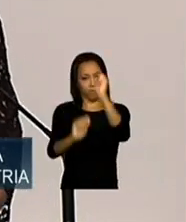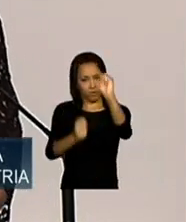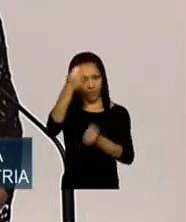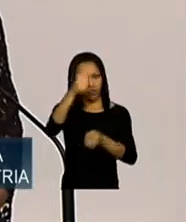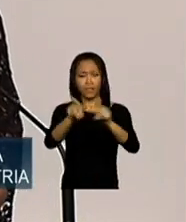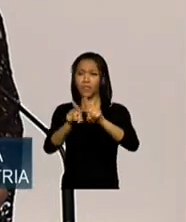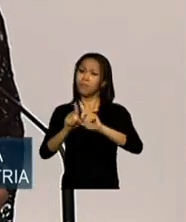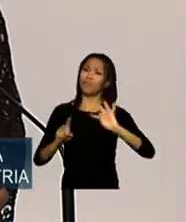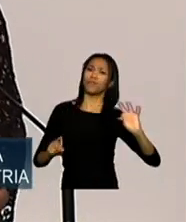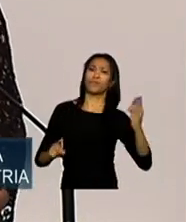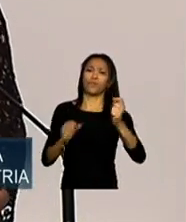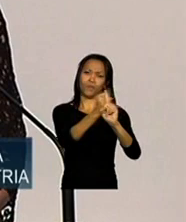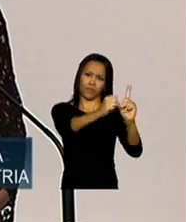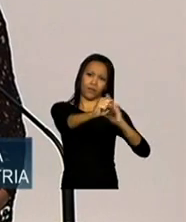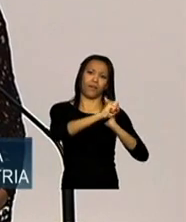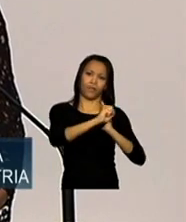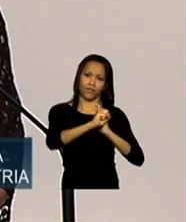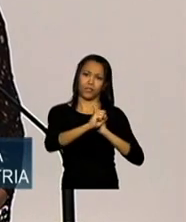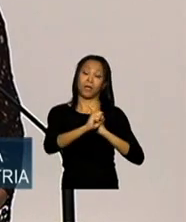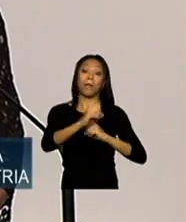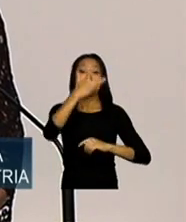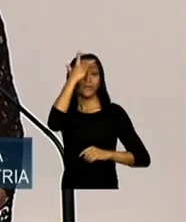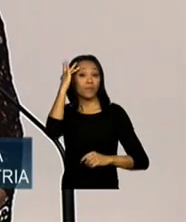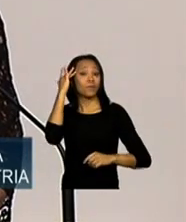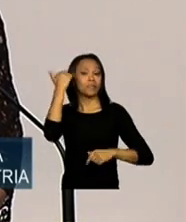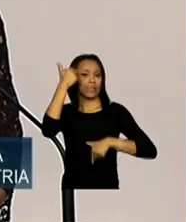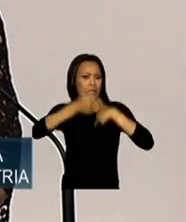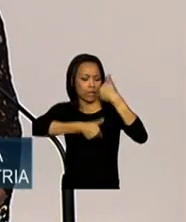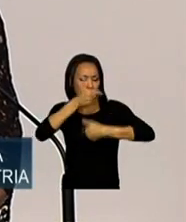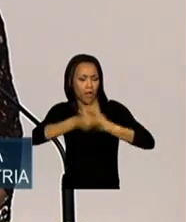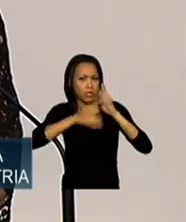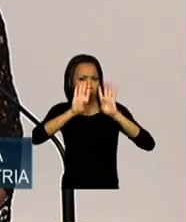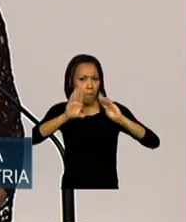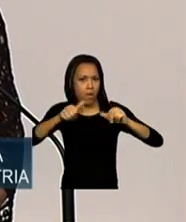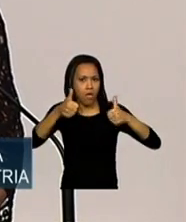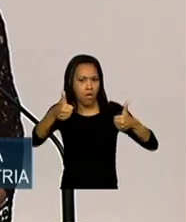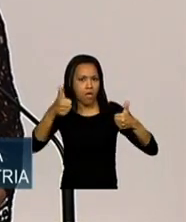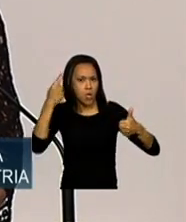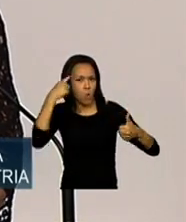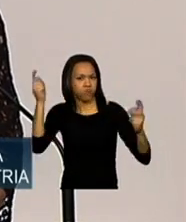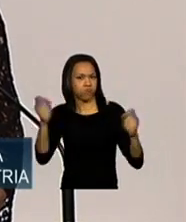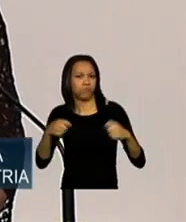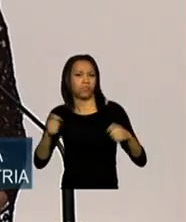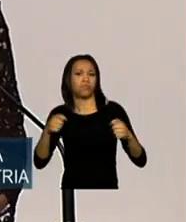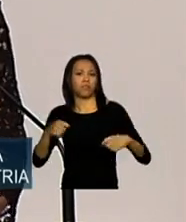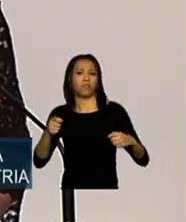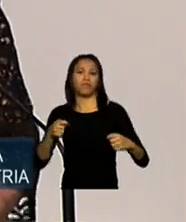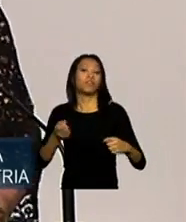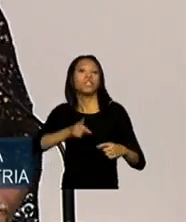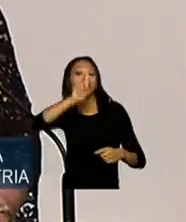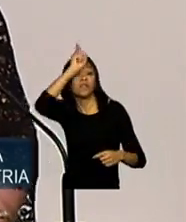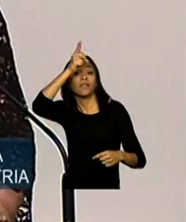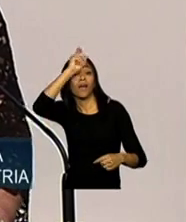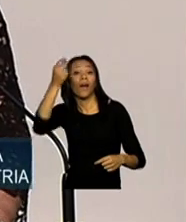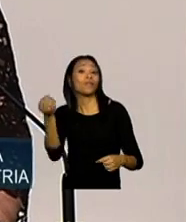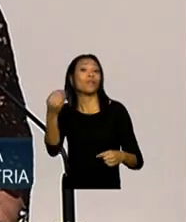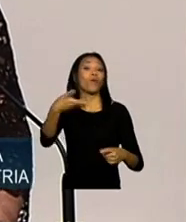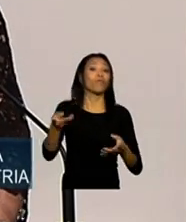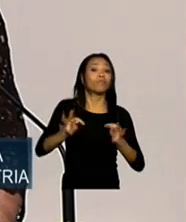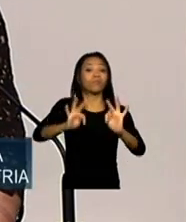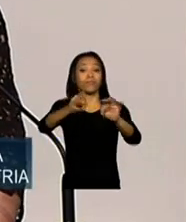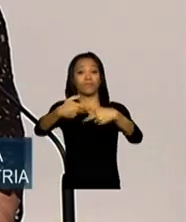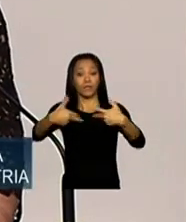sociedade. Trabalhadores mais preparados são mais produtivos e mais capazes de inovar. E